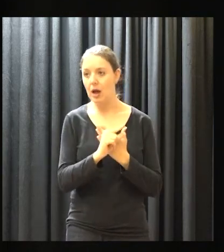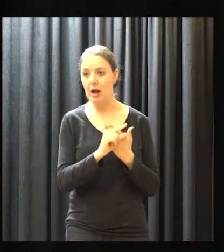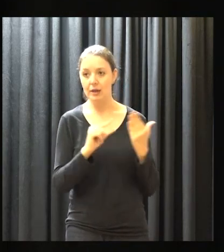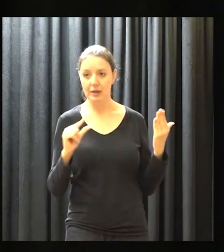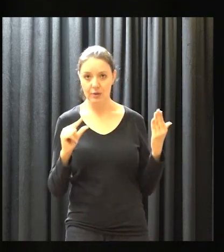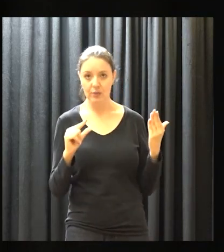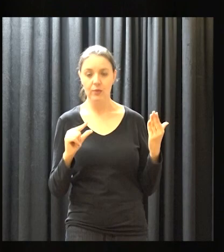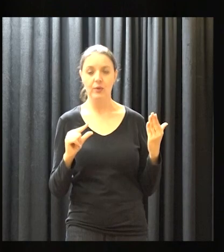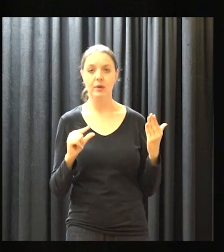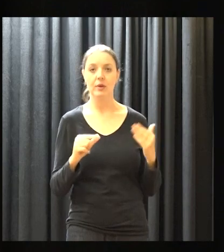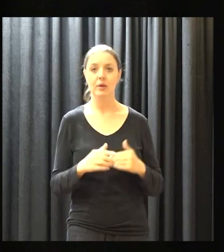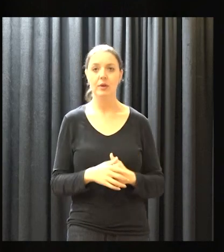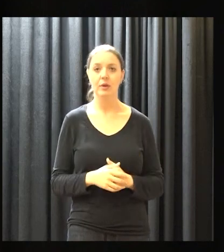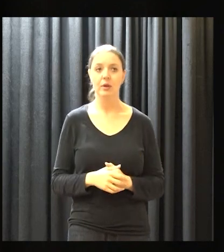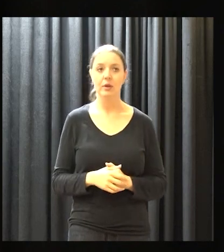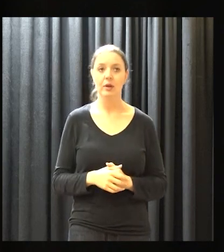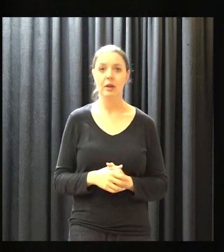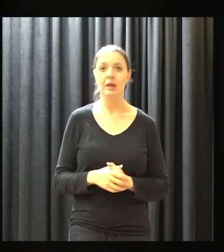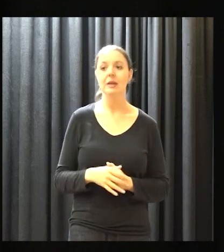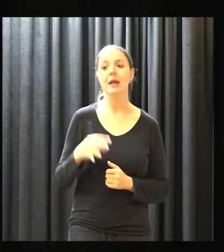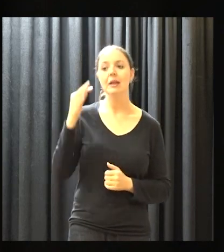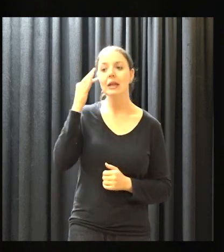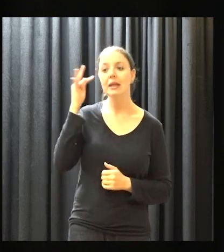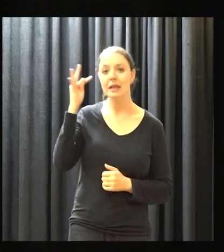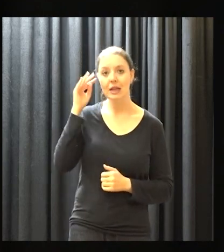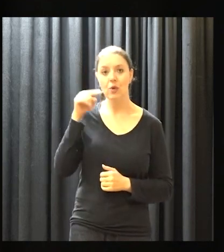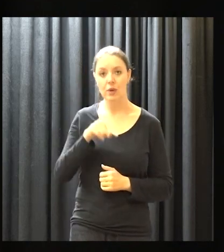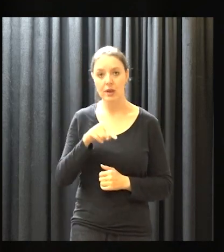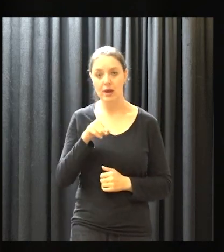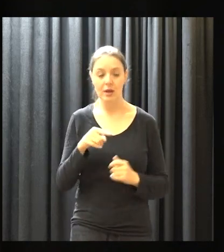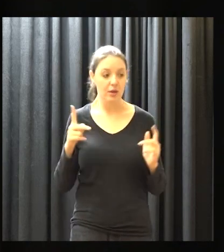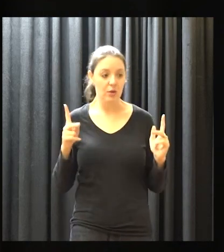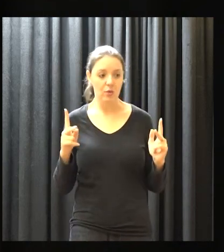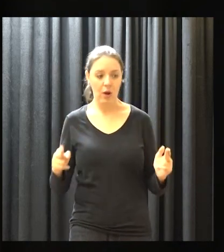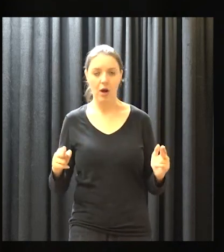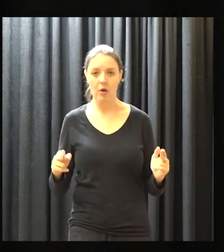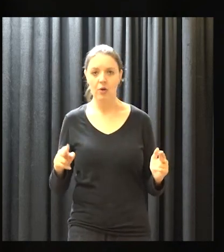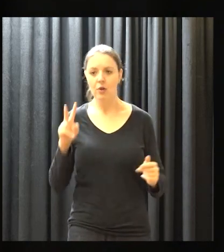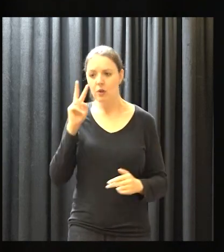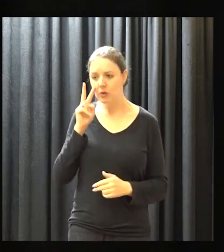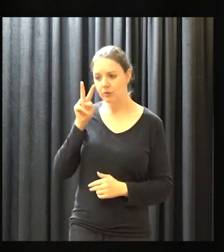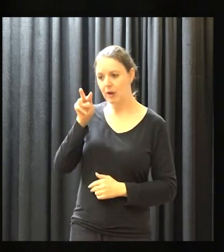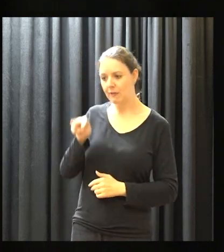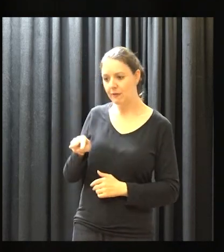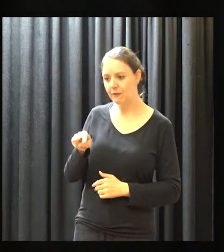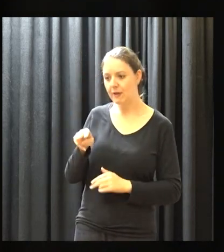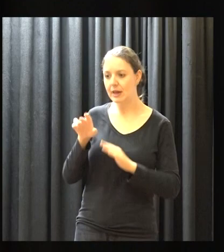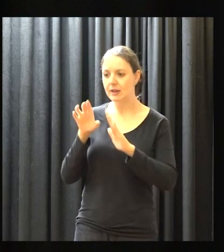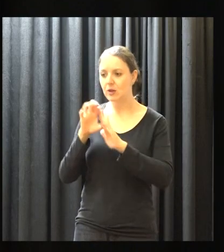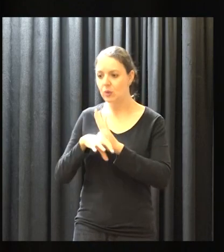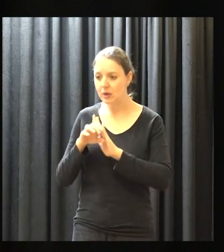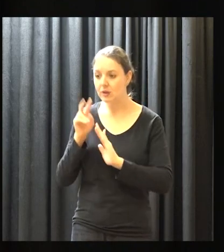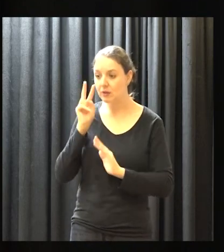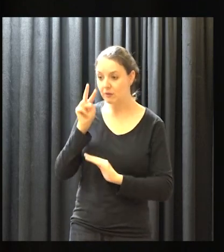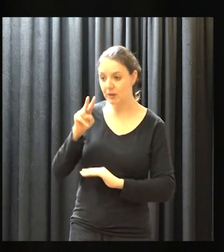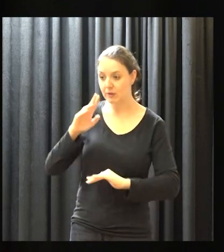teoria Alexandre vai fazer a mesma coisa, vai pegar uma licença poética e vai